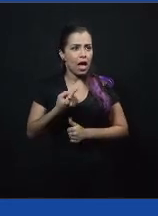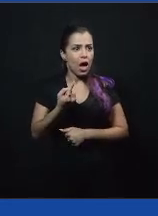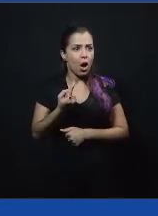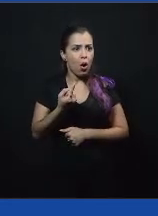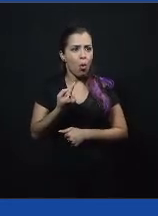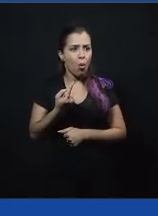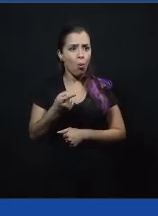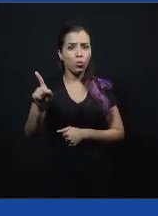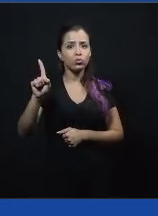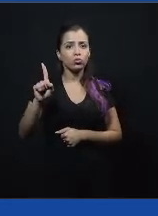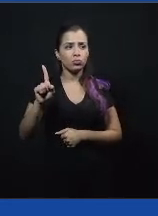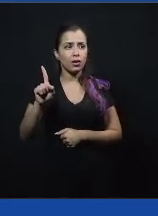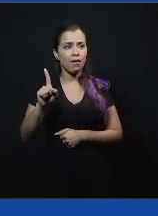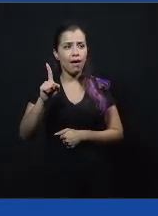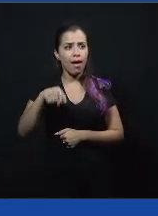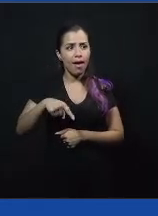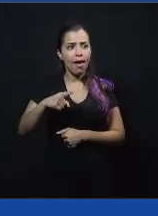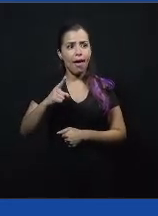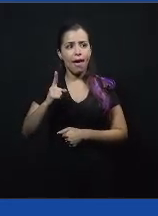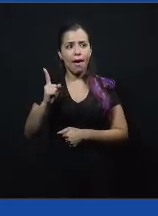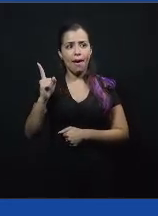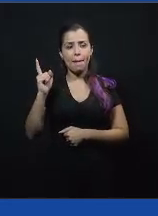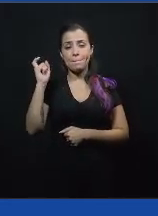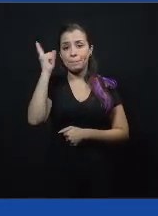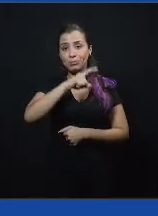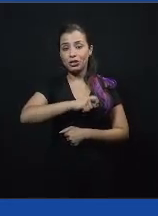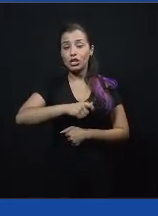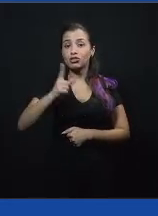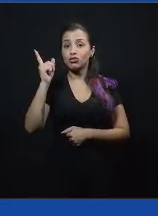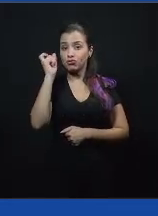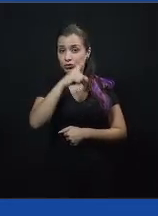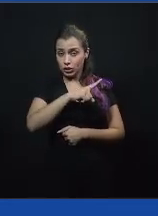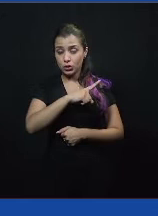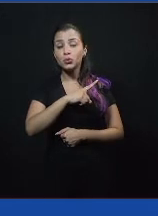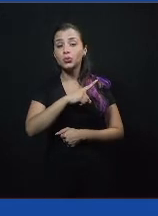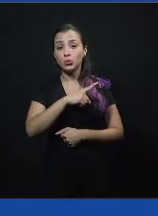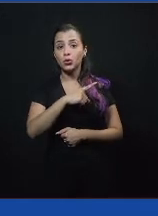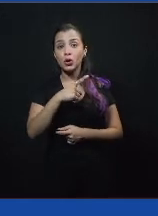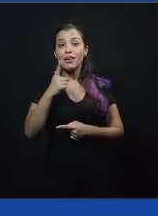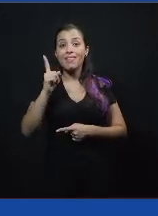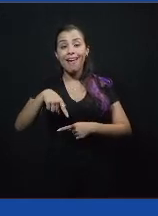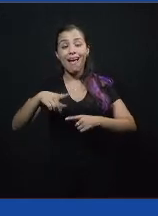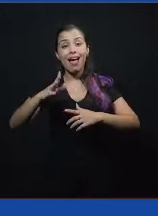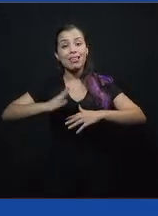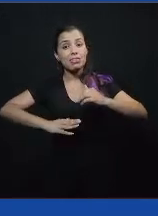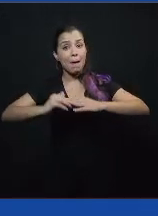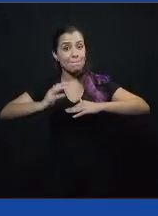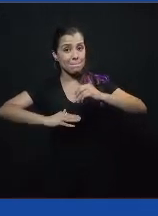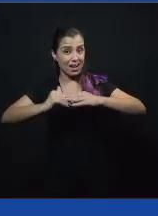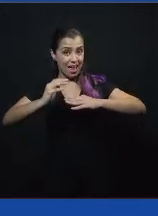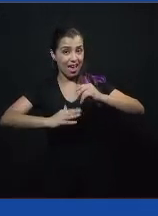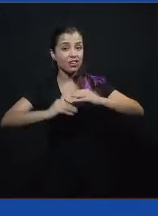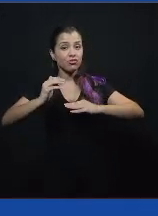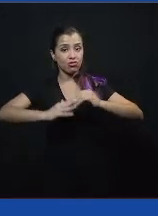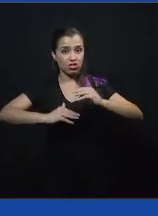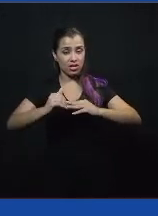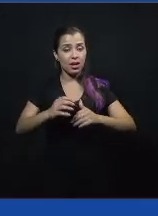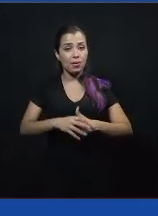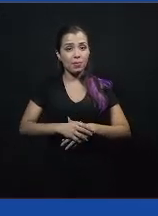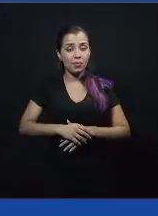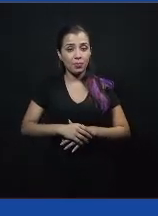clima né onde a gente coloca para já tem prática né faz o do papel de Helena vida